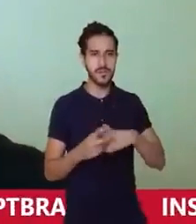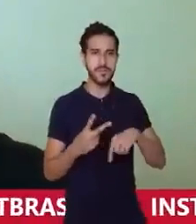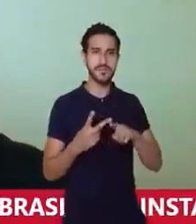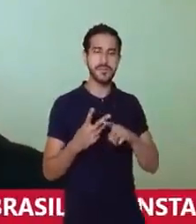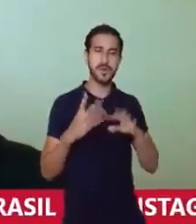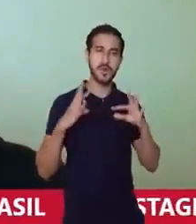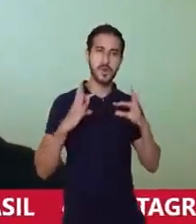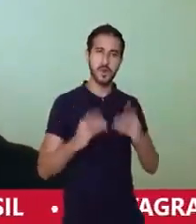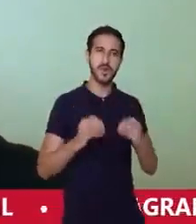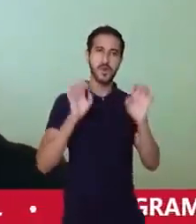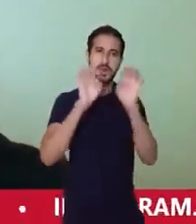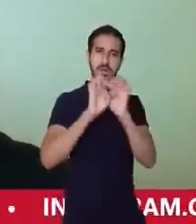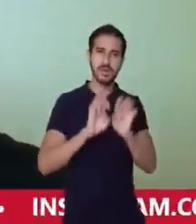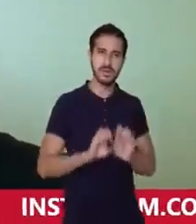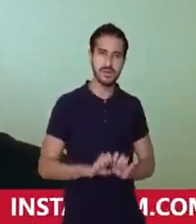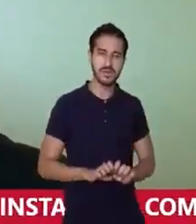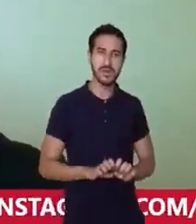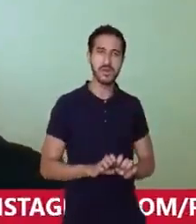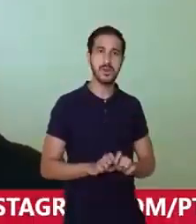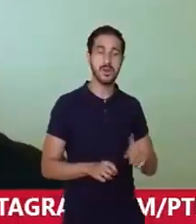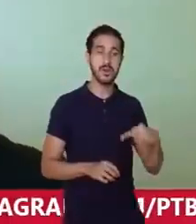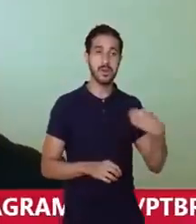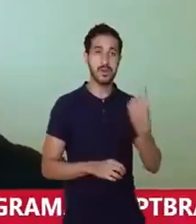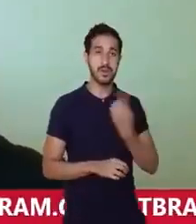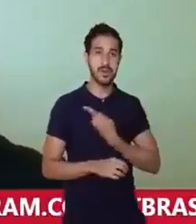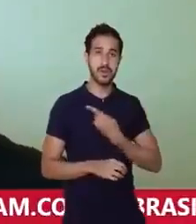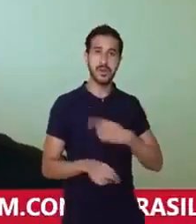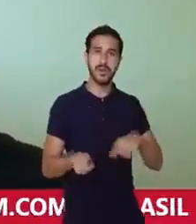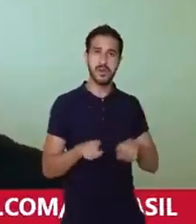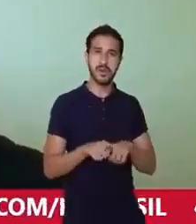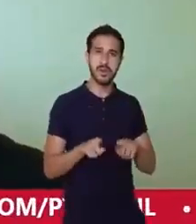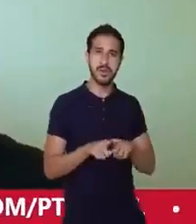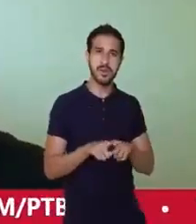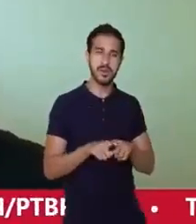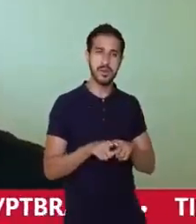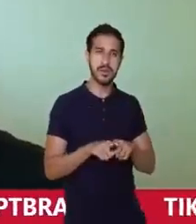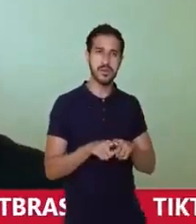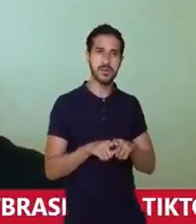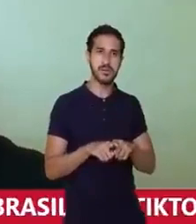laboratórios, toda a sua estrutura. Nós, inclusive